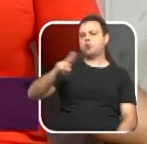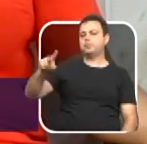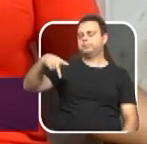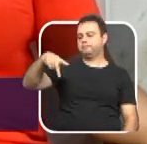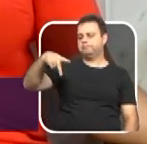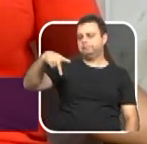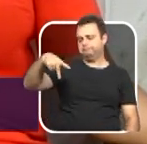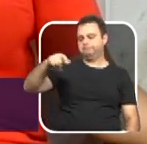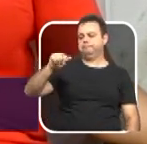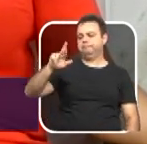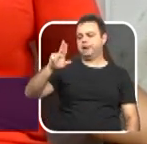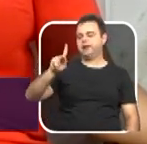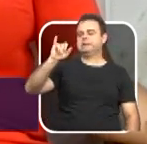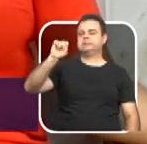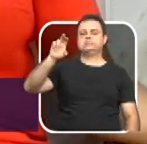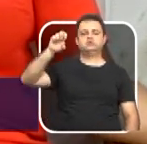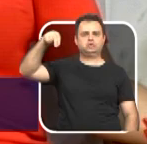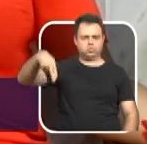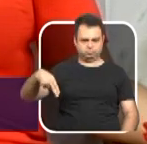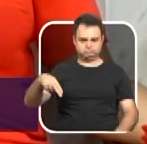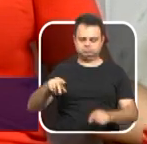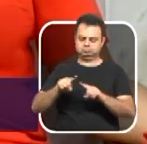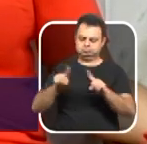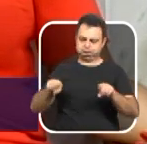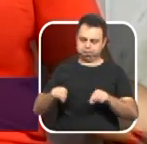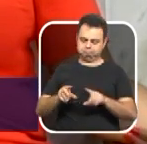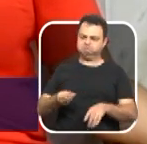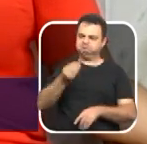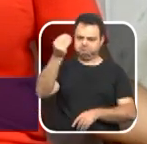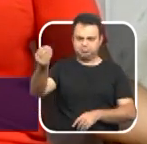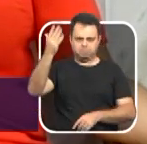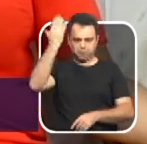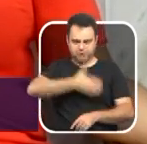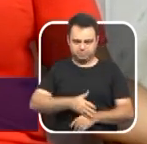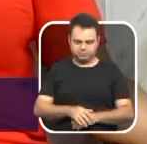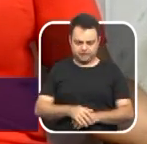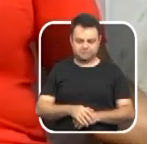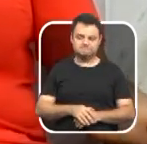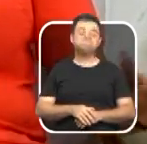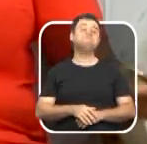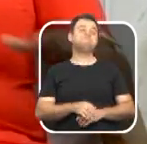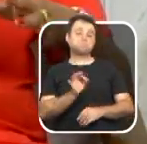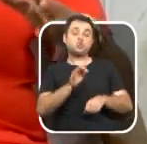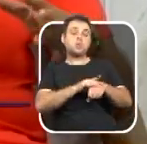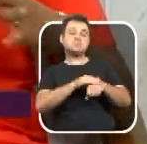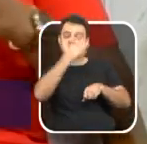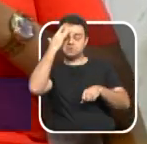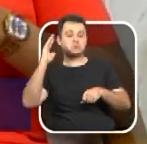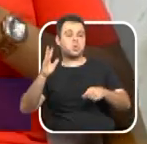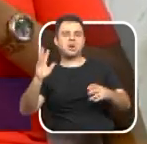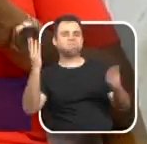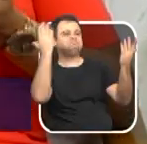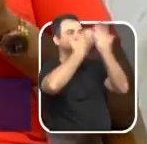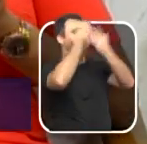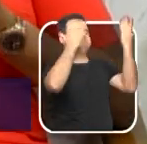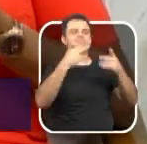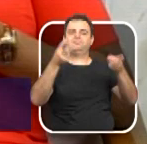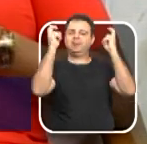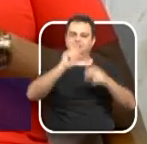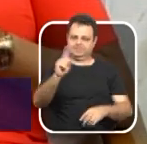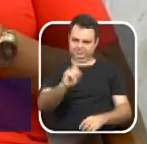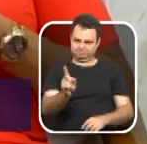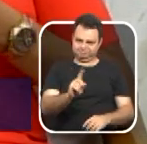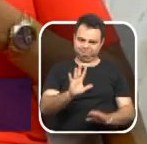primeira credencial, hoje passa de 200 pessoas, ou crianças, jovens e adultos, que já procuraram